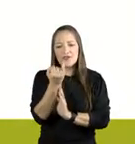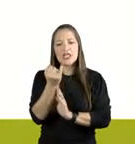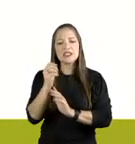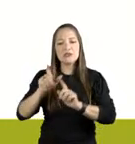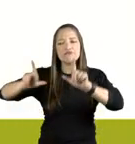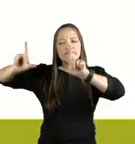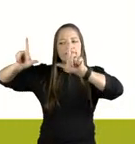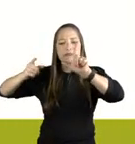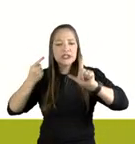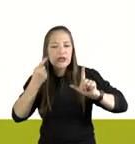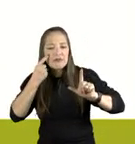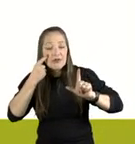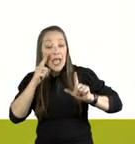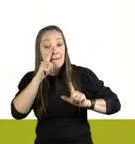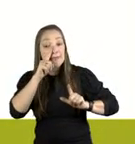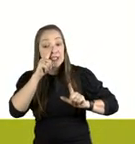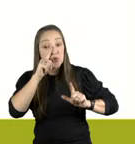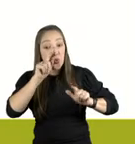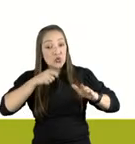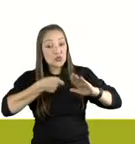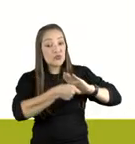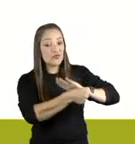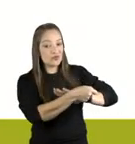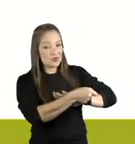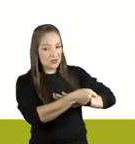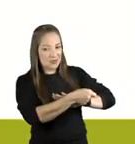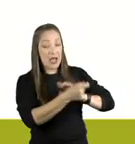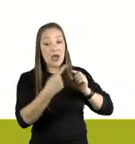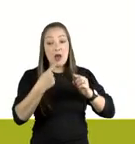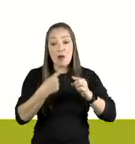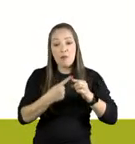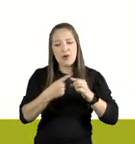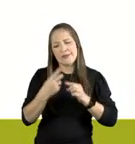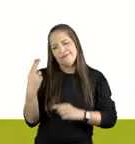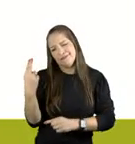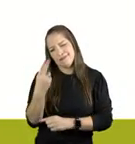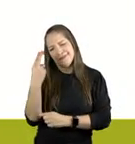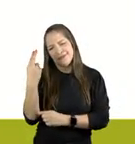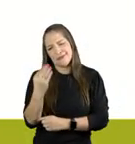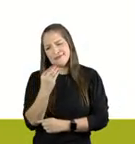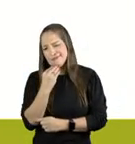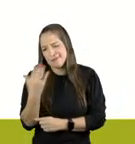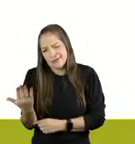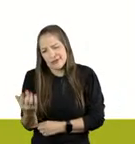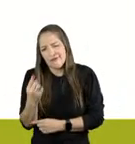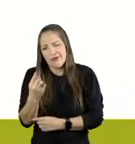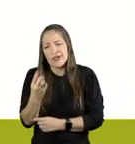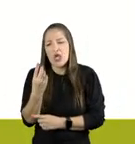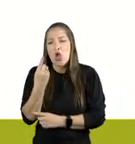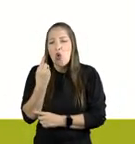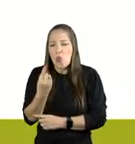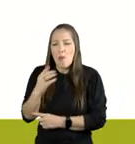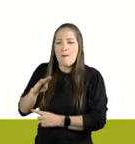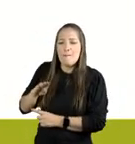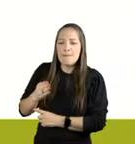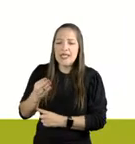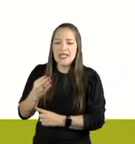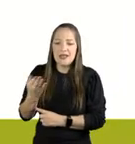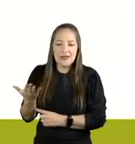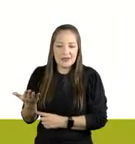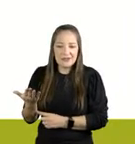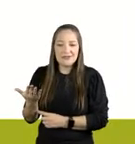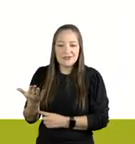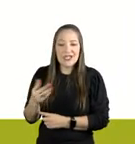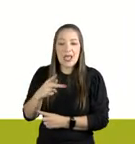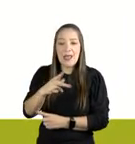algo perigoso para os nossos investimentos. Né? Porque não adianta você ter 1 bilhão de pesos venezuelanos, que